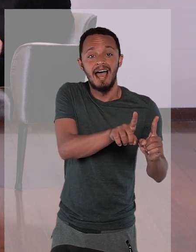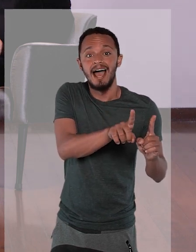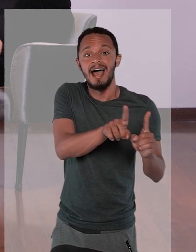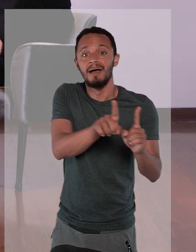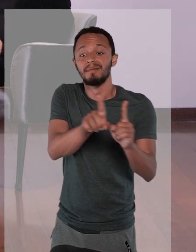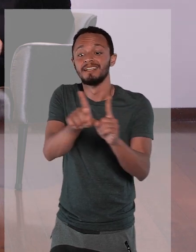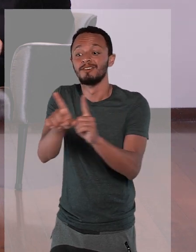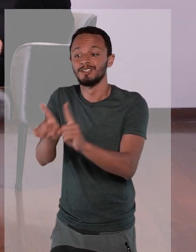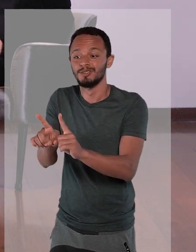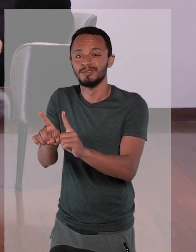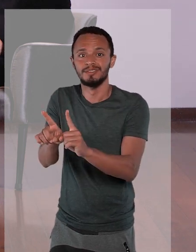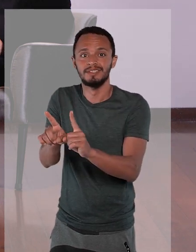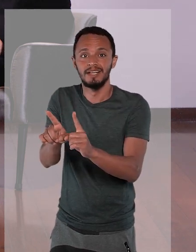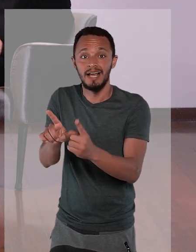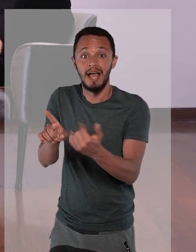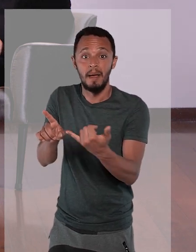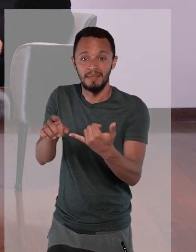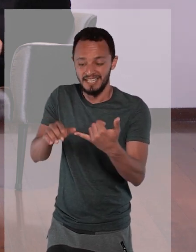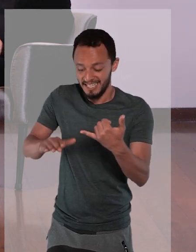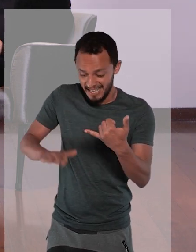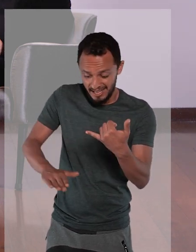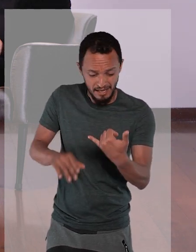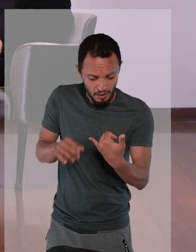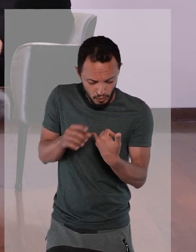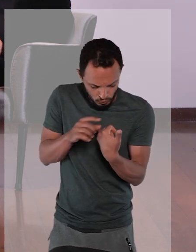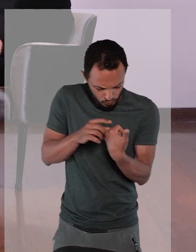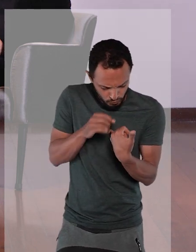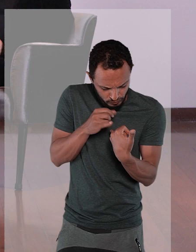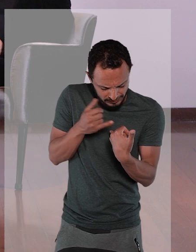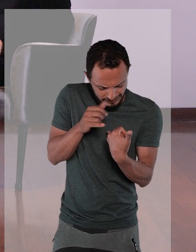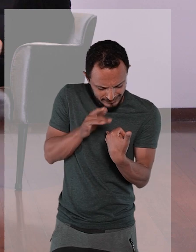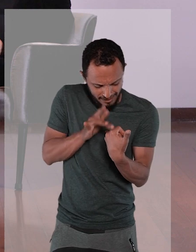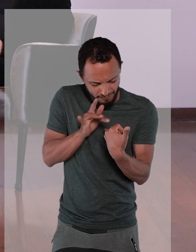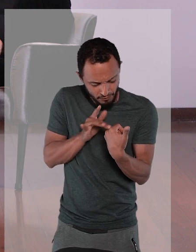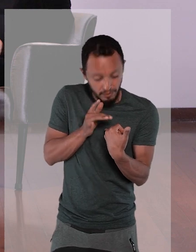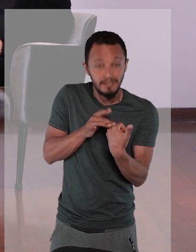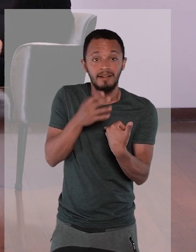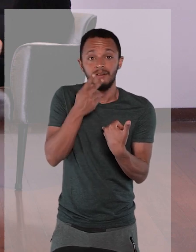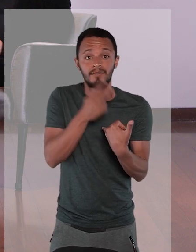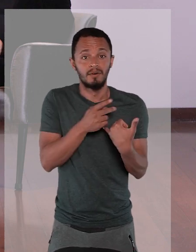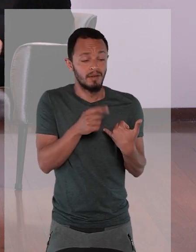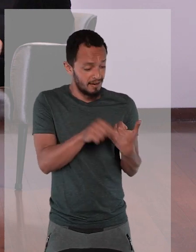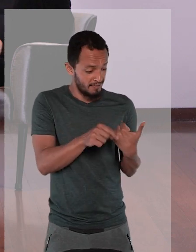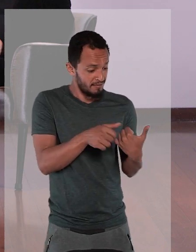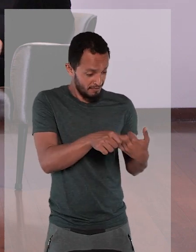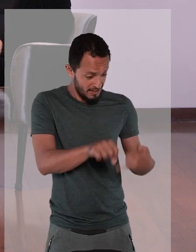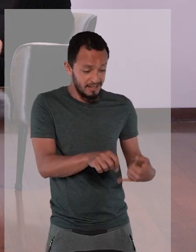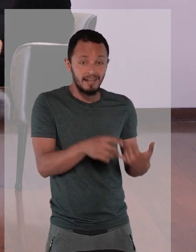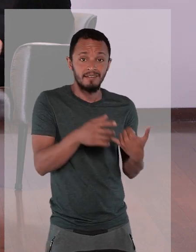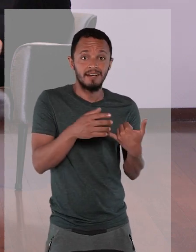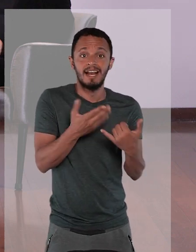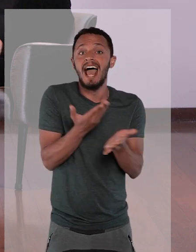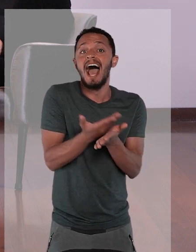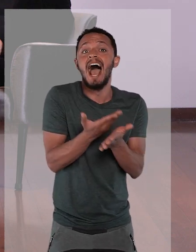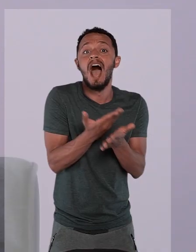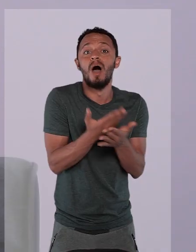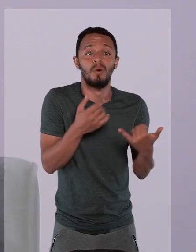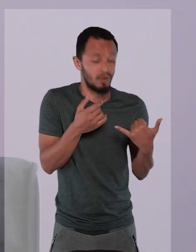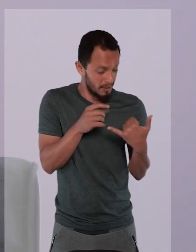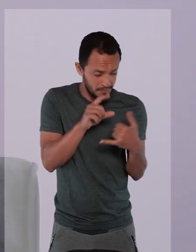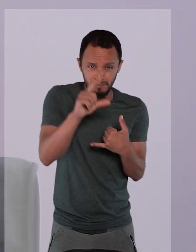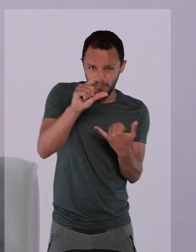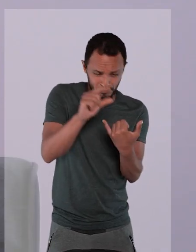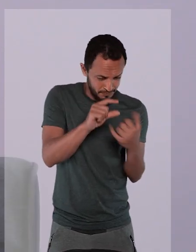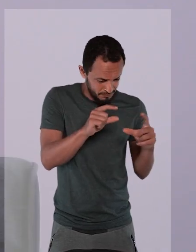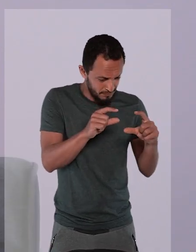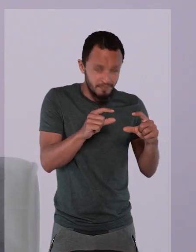num telefoninho celular menor do que esse. Eu falei, mas essa menina fica... Aí ela falou, doutora, ela fica na aula. Eu falei, quantas horas ela fica? Eu